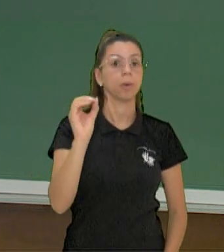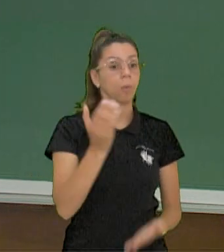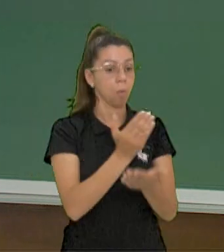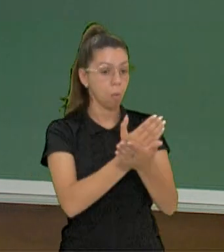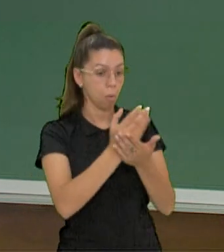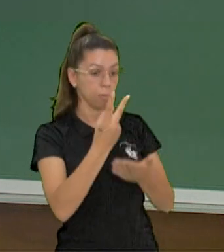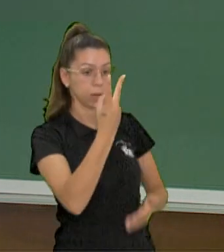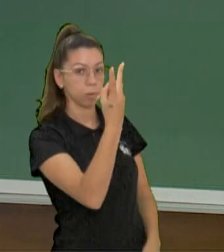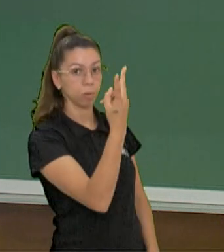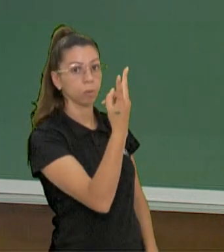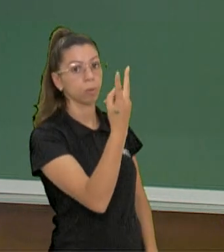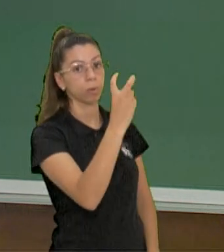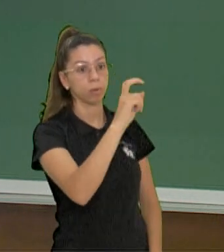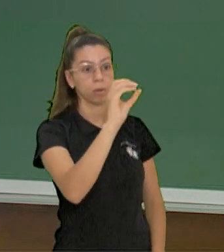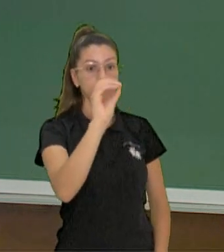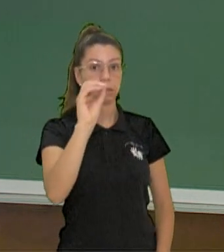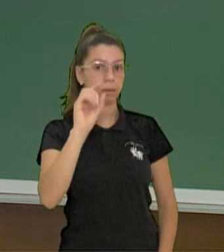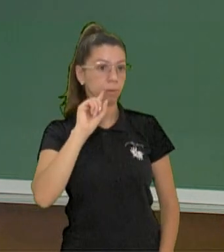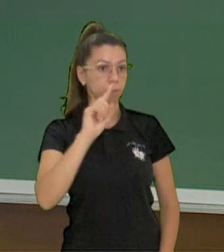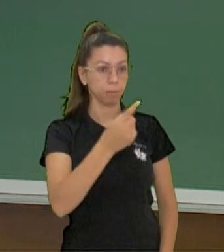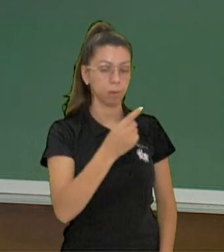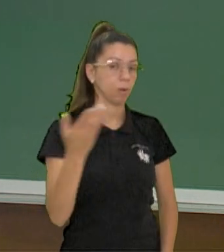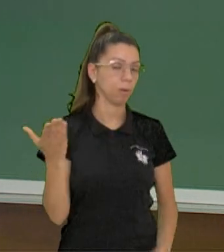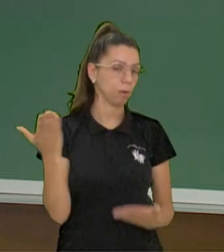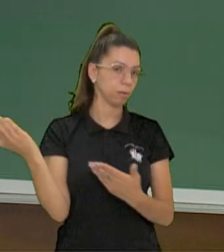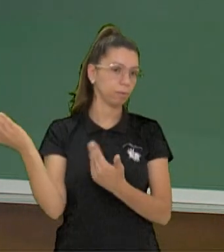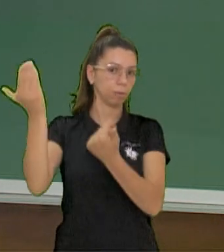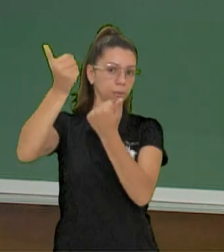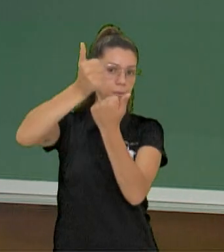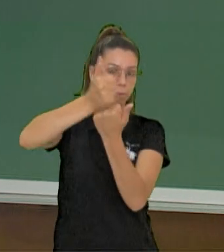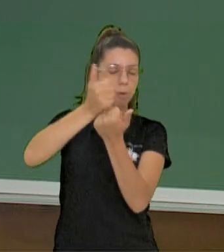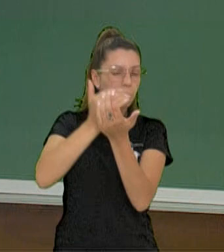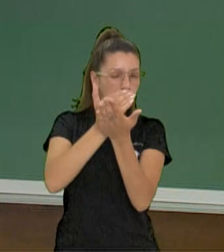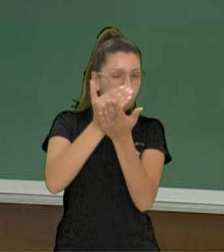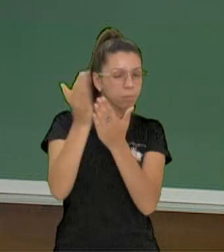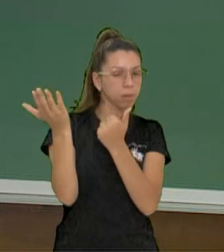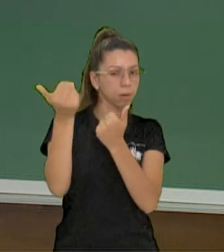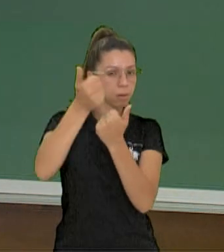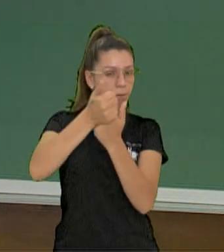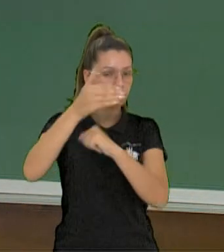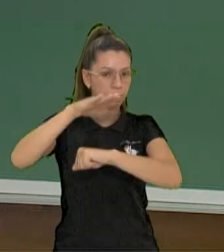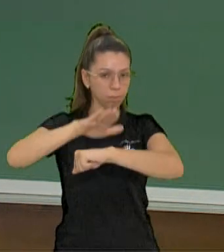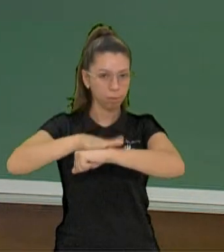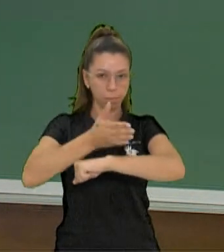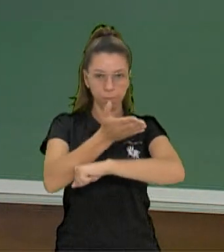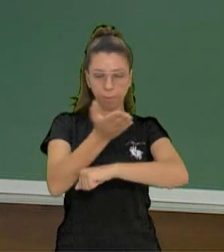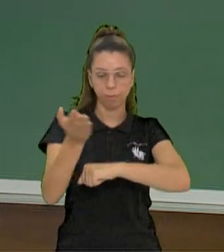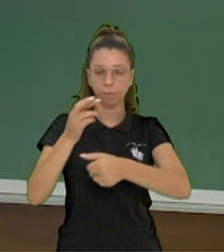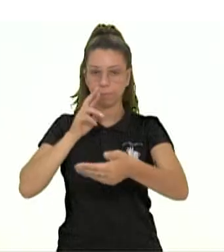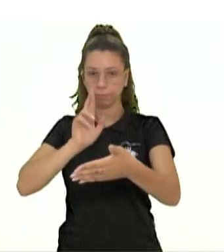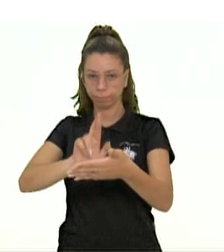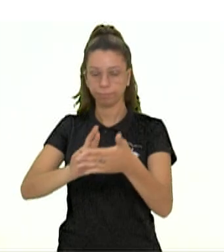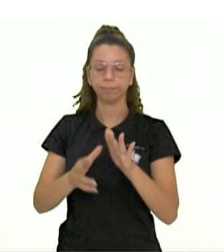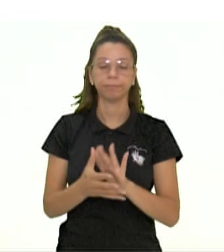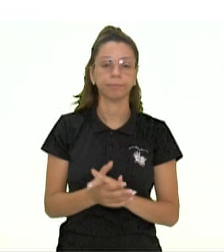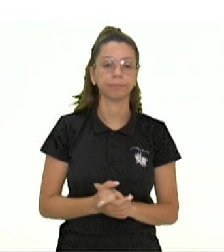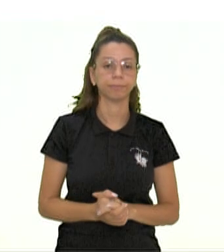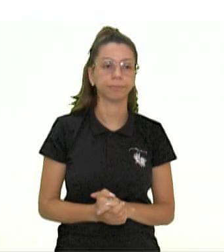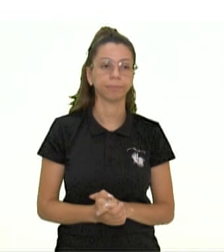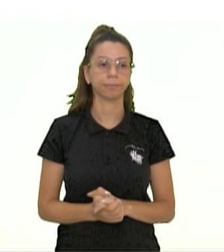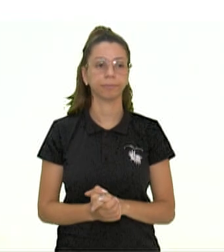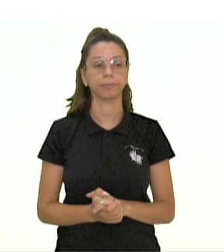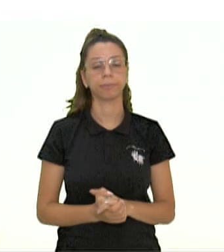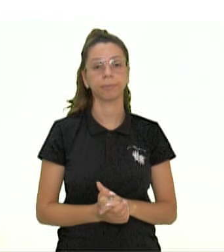2.500. Vou fazer a substituição aqui, iniciar a substituição e deixar um tempo para você resolver. Então,